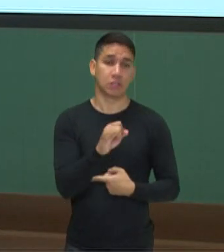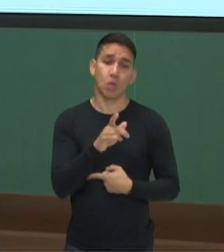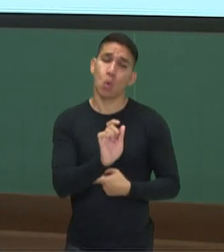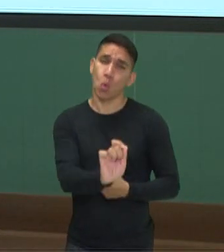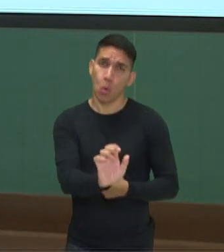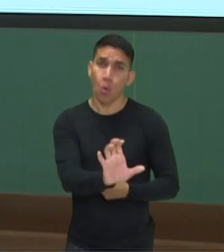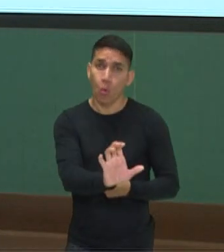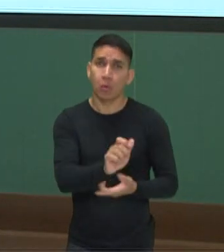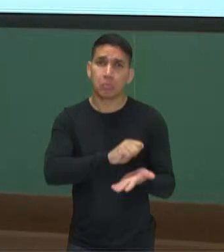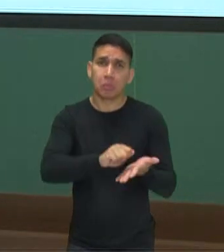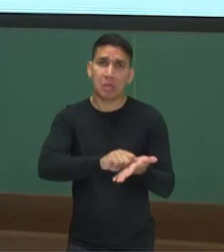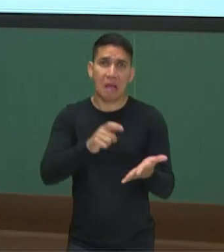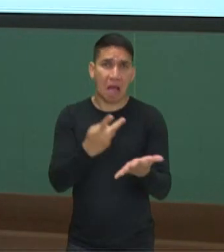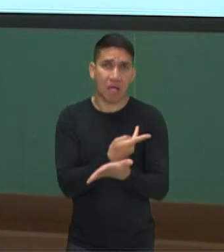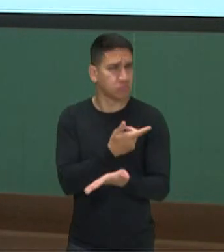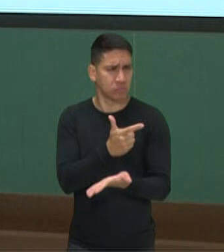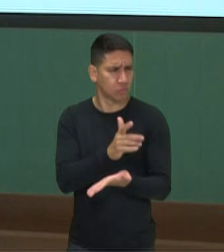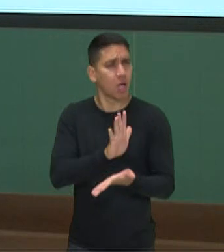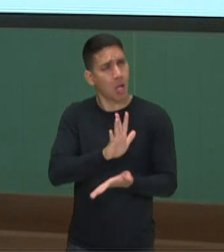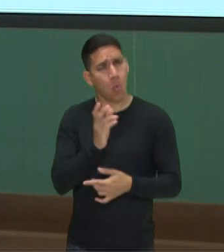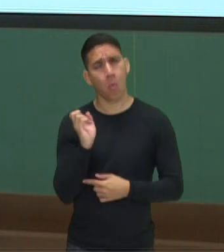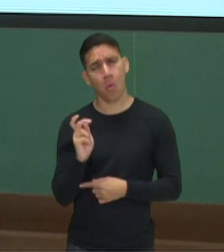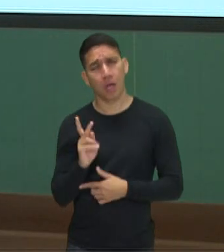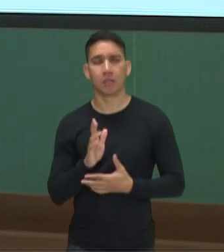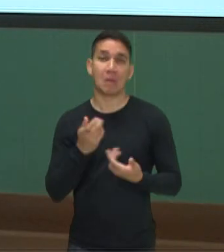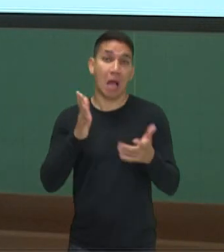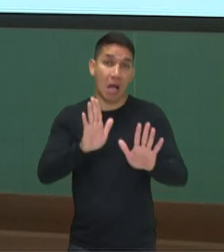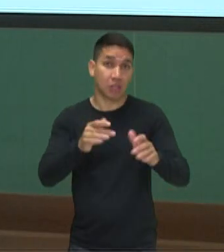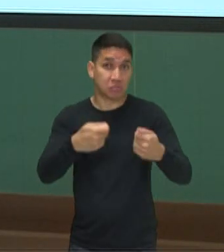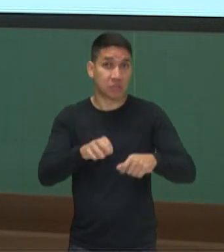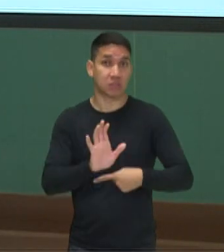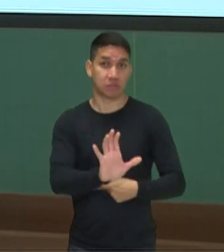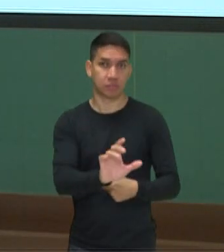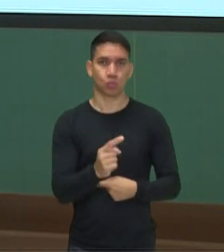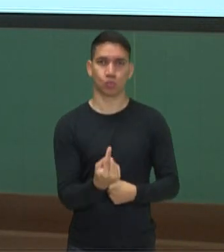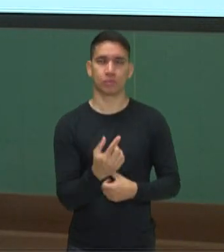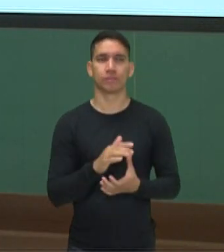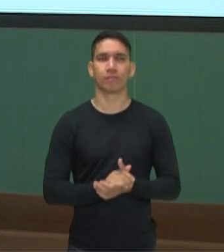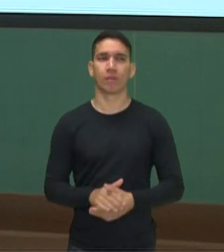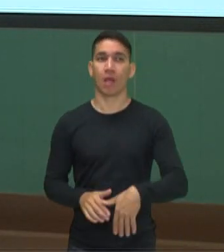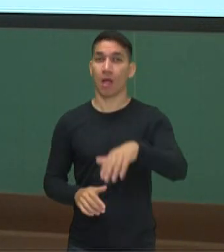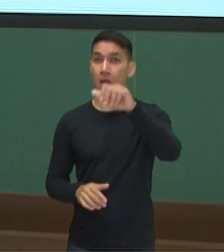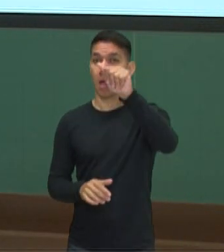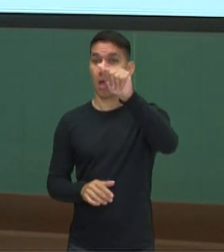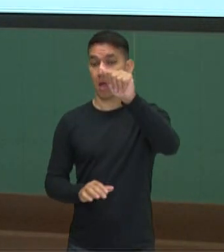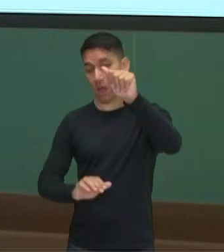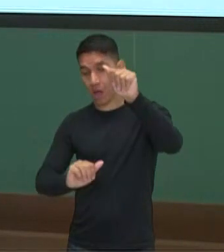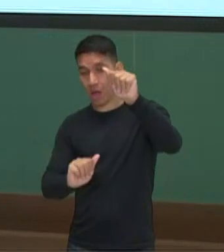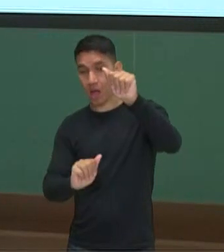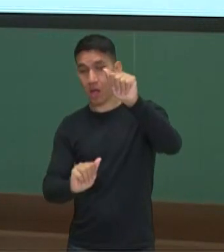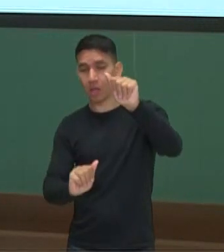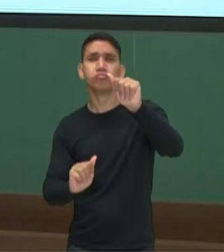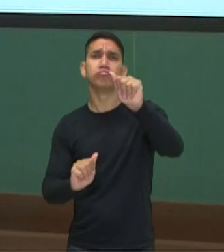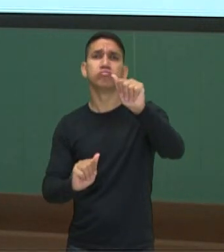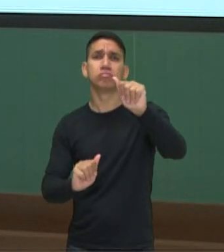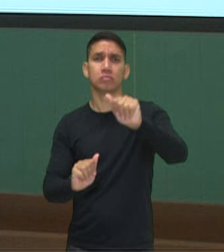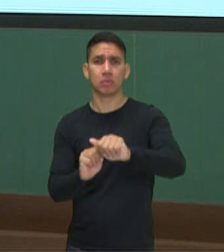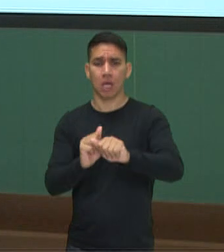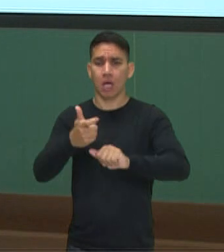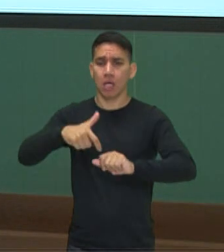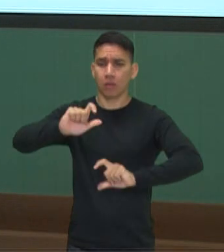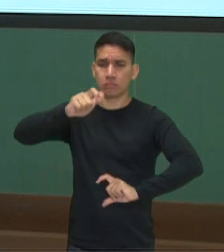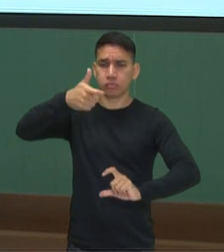está errado. A divididos por A elevado a 0, que fica 1. E B ao